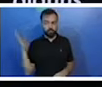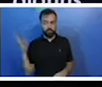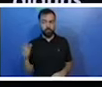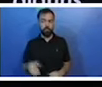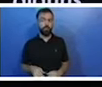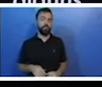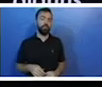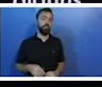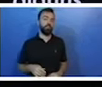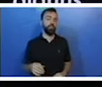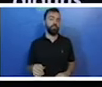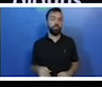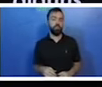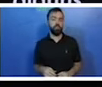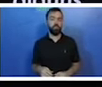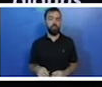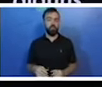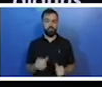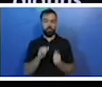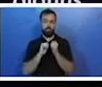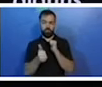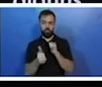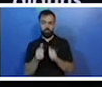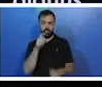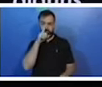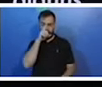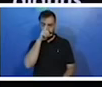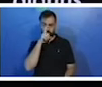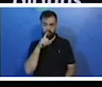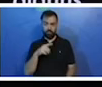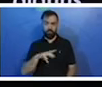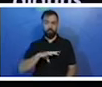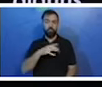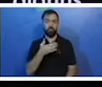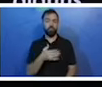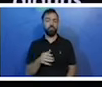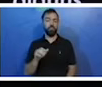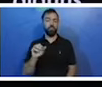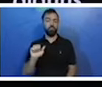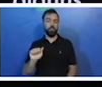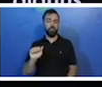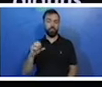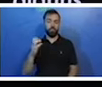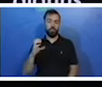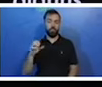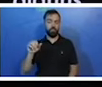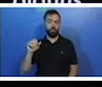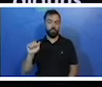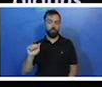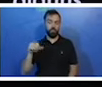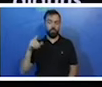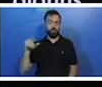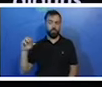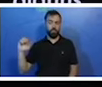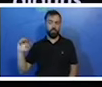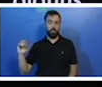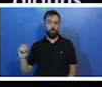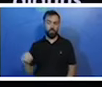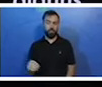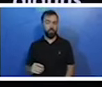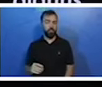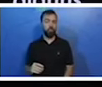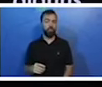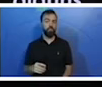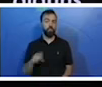E também temos a segunda categoria, que são os esportes radicais de ação. A principal característica dessa categoria é a busca